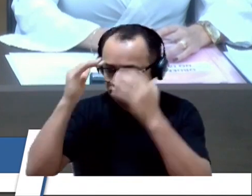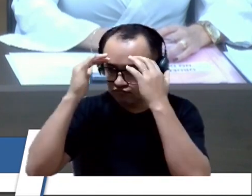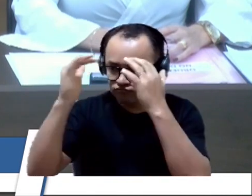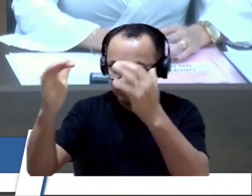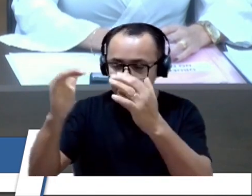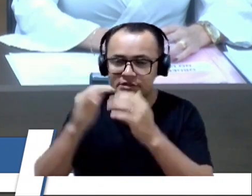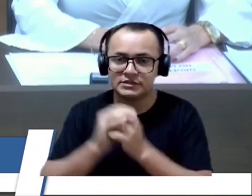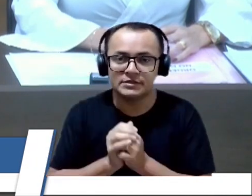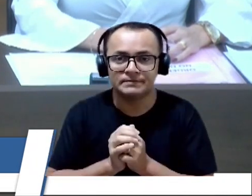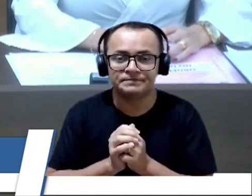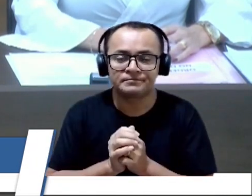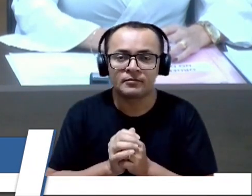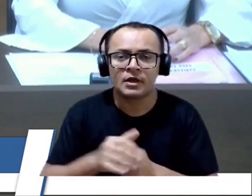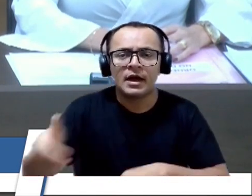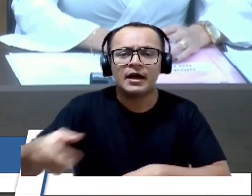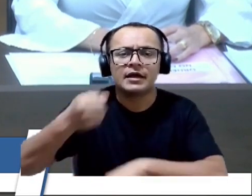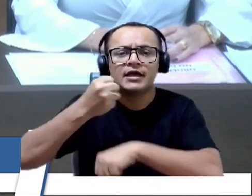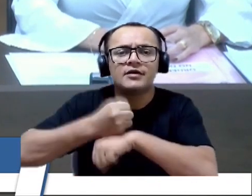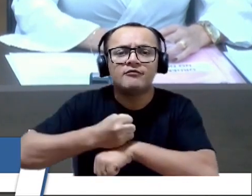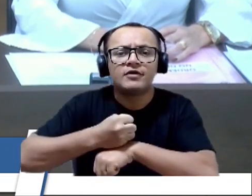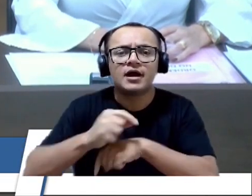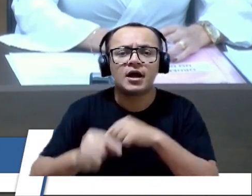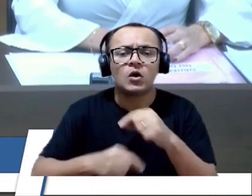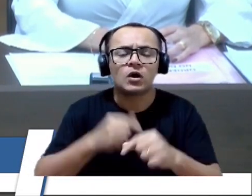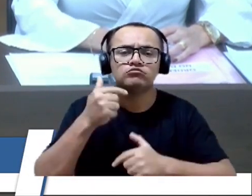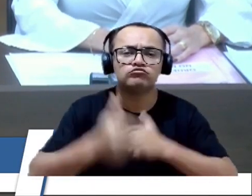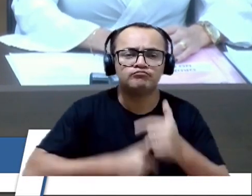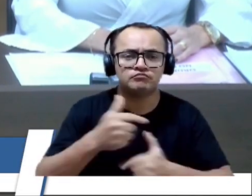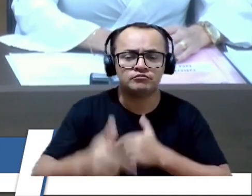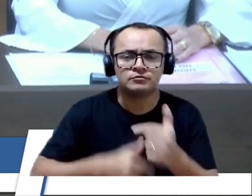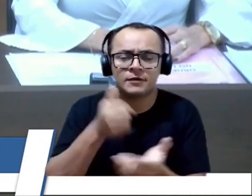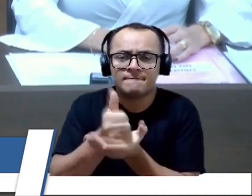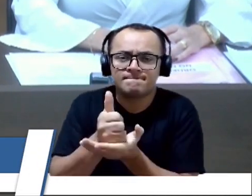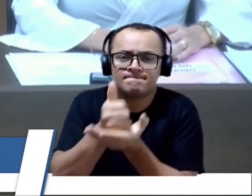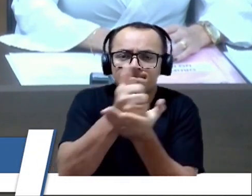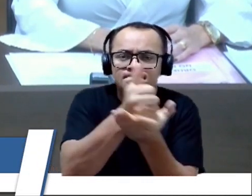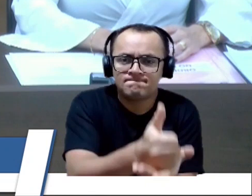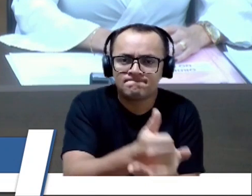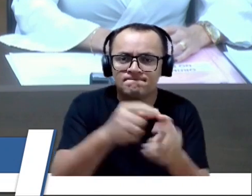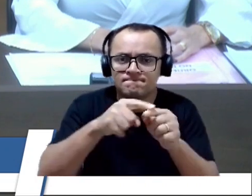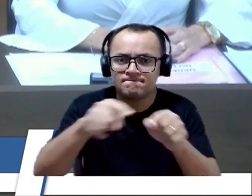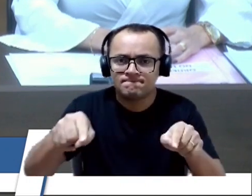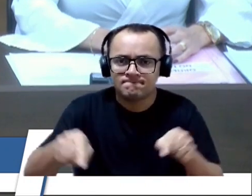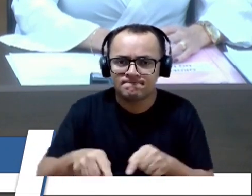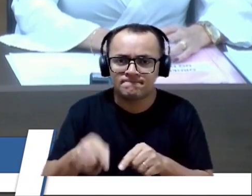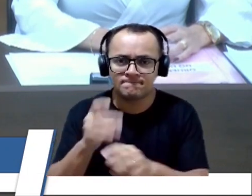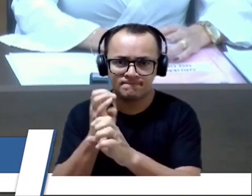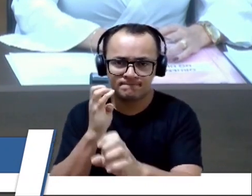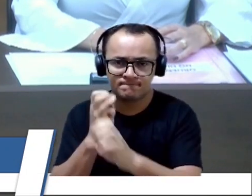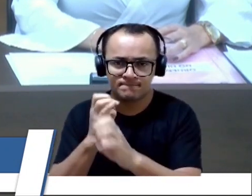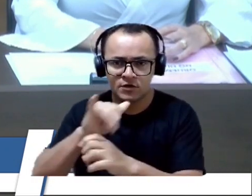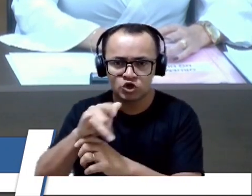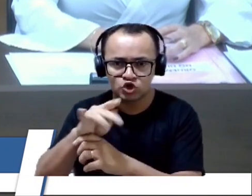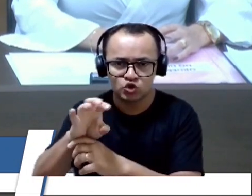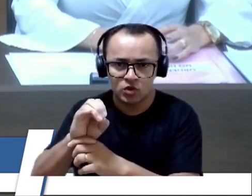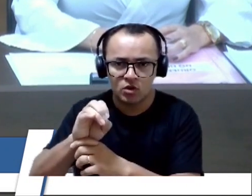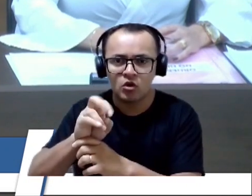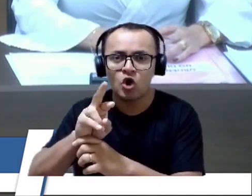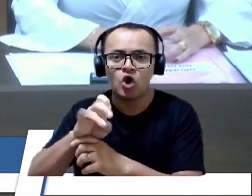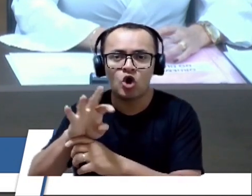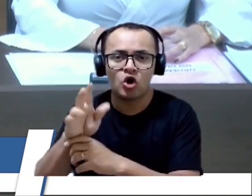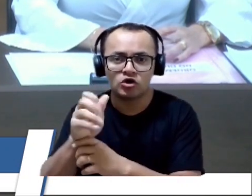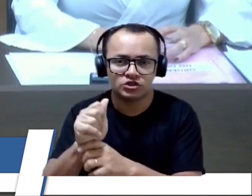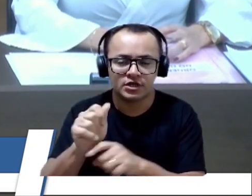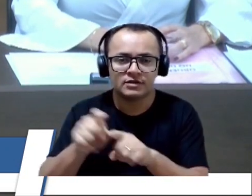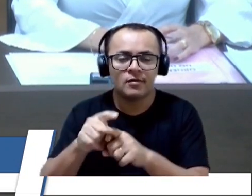Em Franca, manteve o trabalho auxiliando no escritório do engenheiro João Rocha Freitas e do advogado José